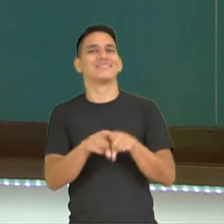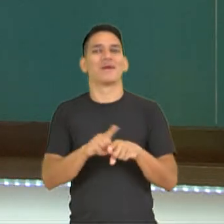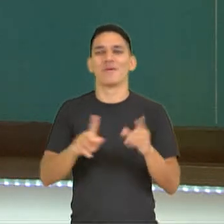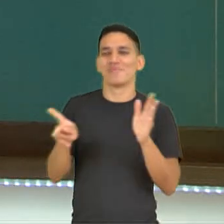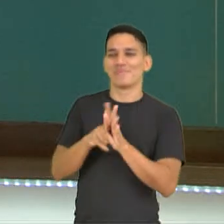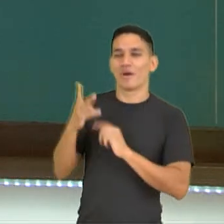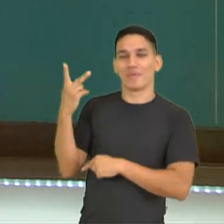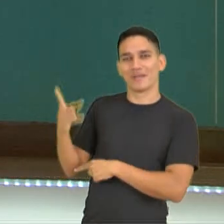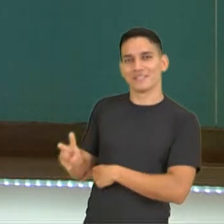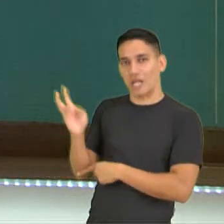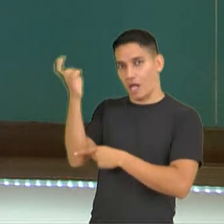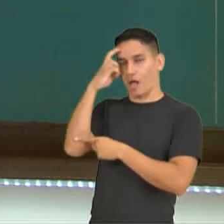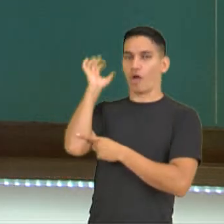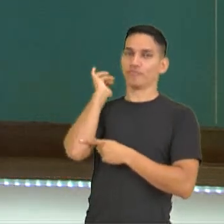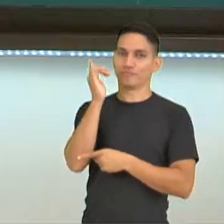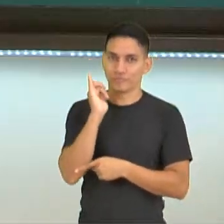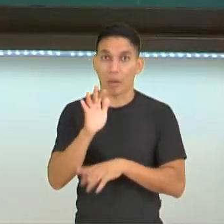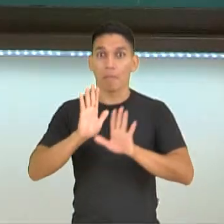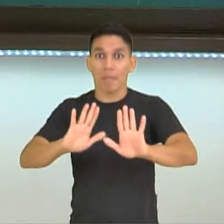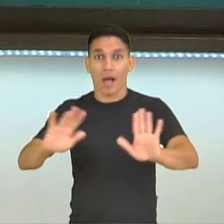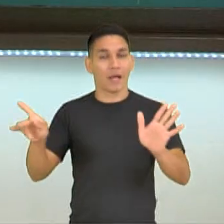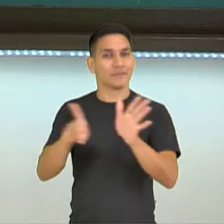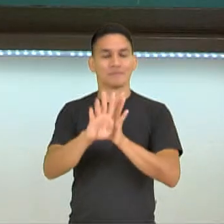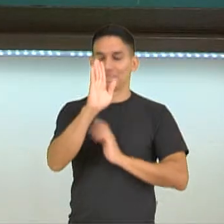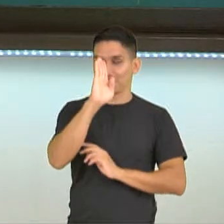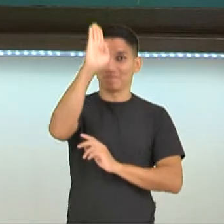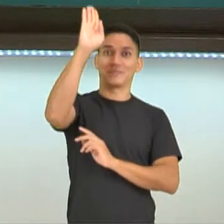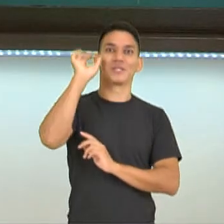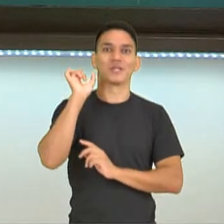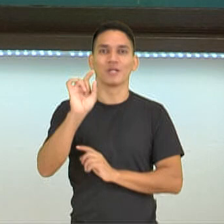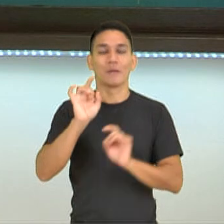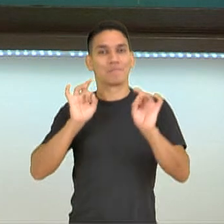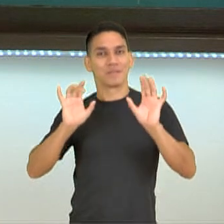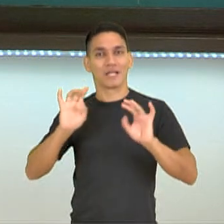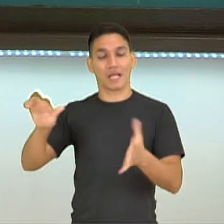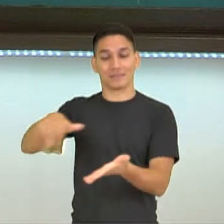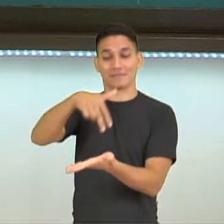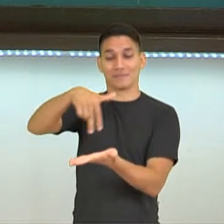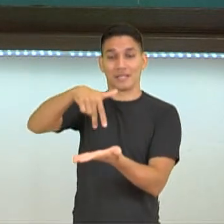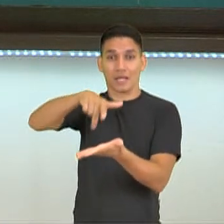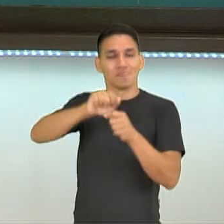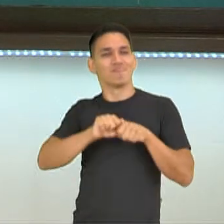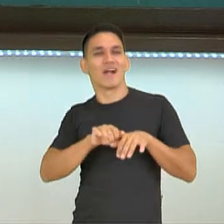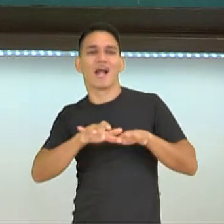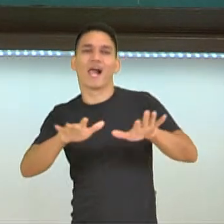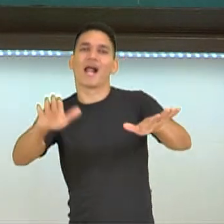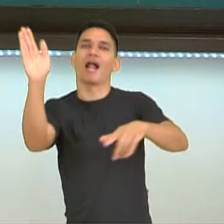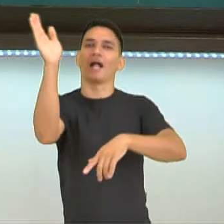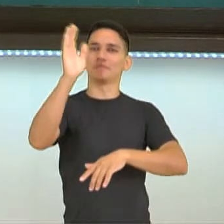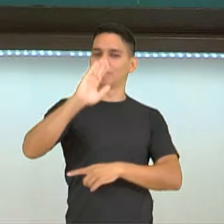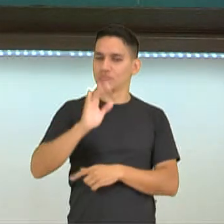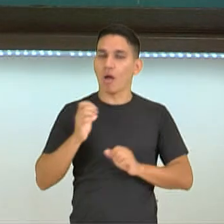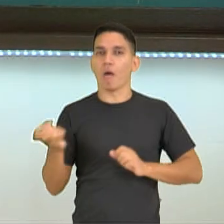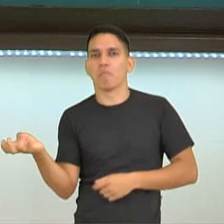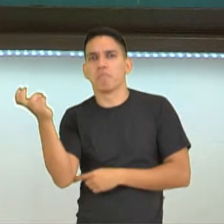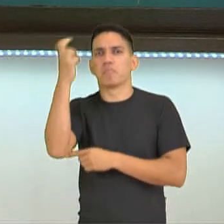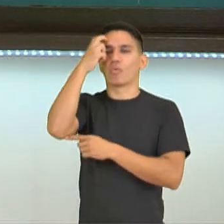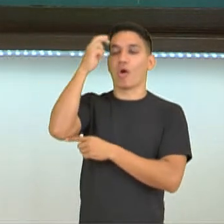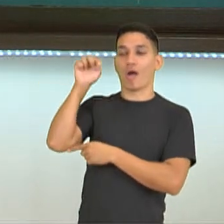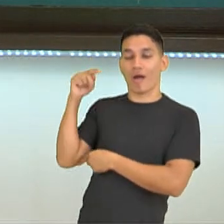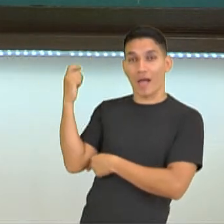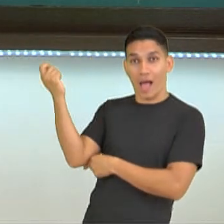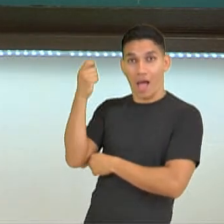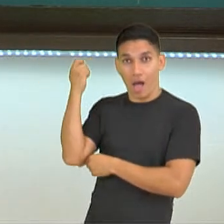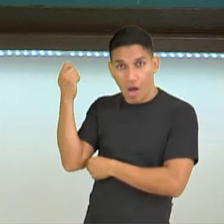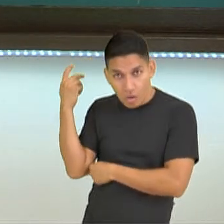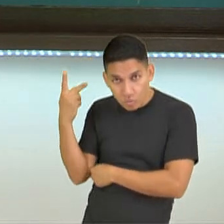folclore, mas é através da dança que esses CTGs eles divulgam e fazem com que a cultura gaúcha seja